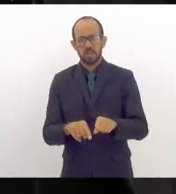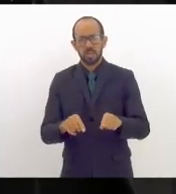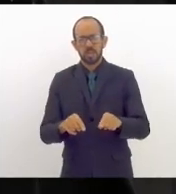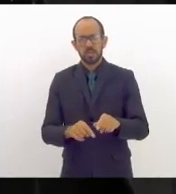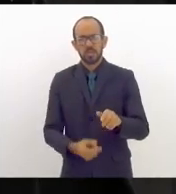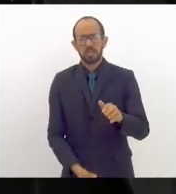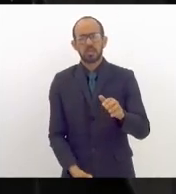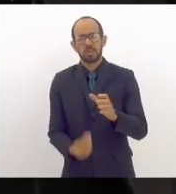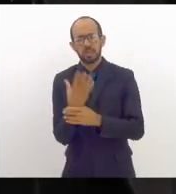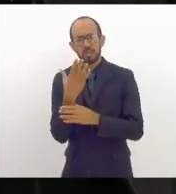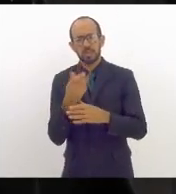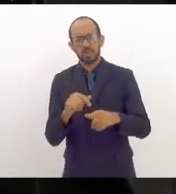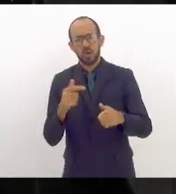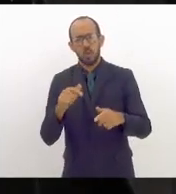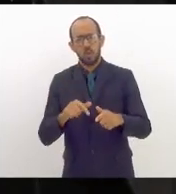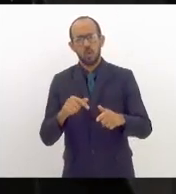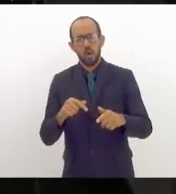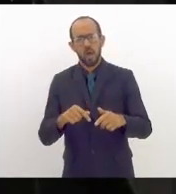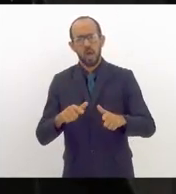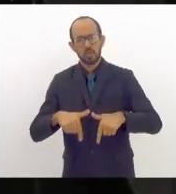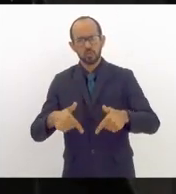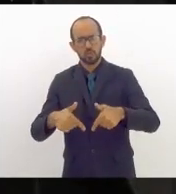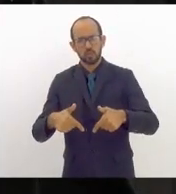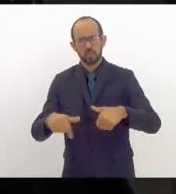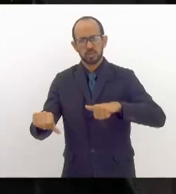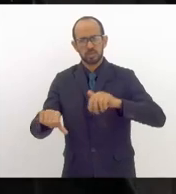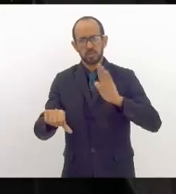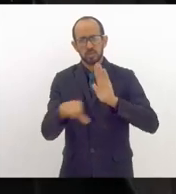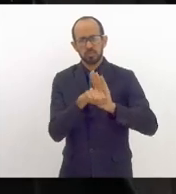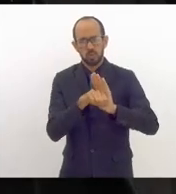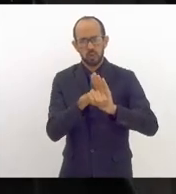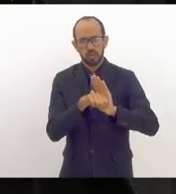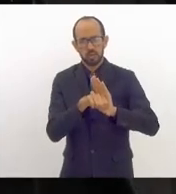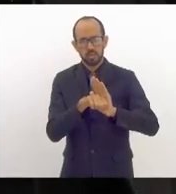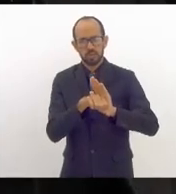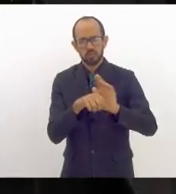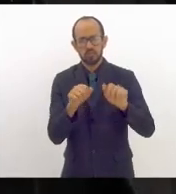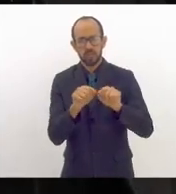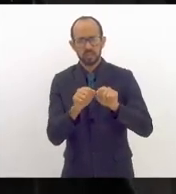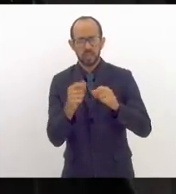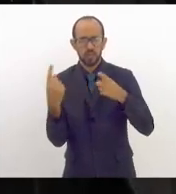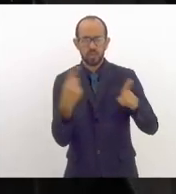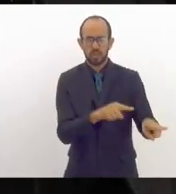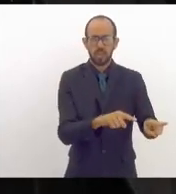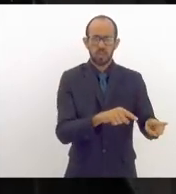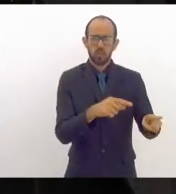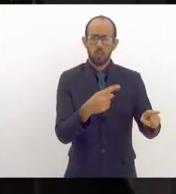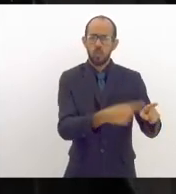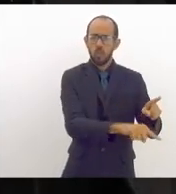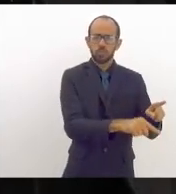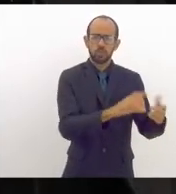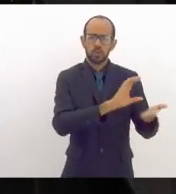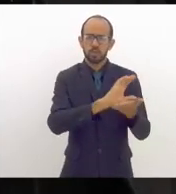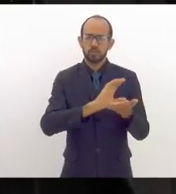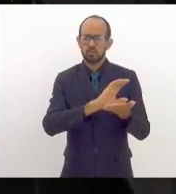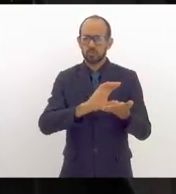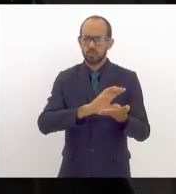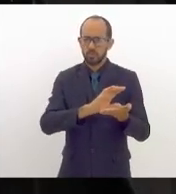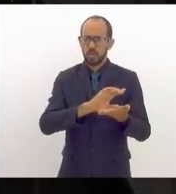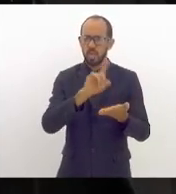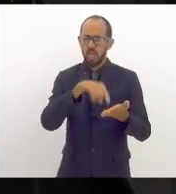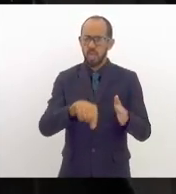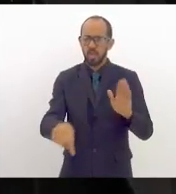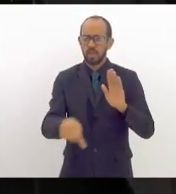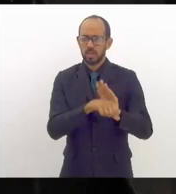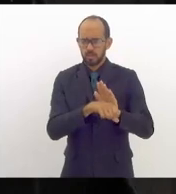de crimes porque é tentar contra a democracia a tentar contra a constituição a tentar conquistar a demorar à direita André é crime